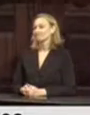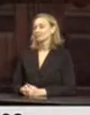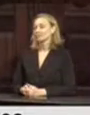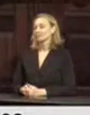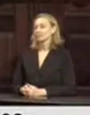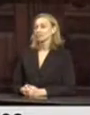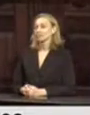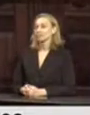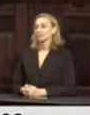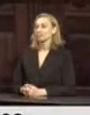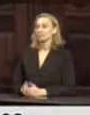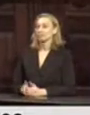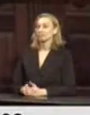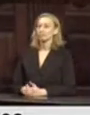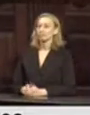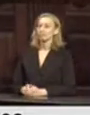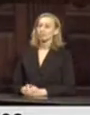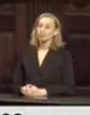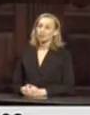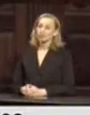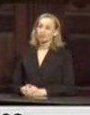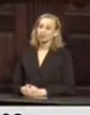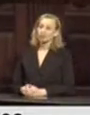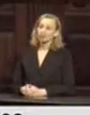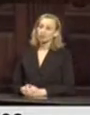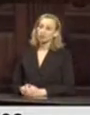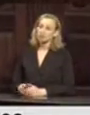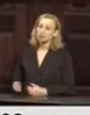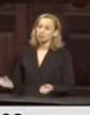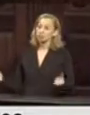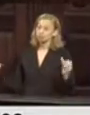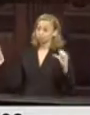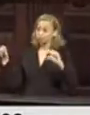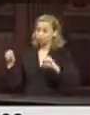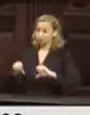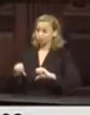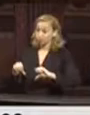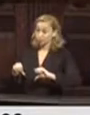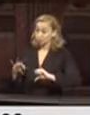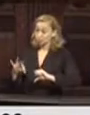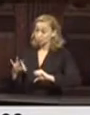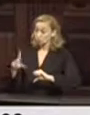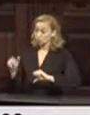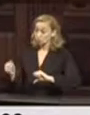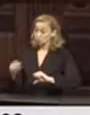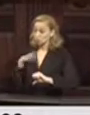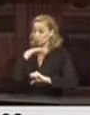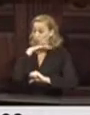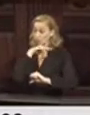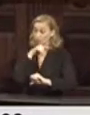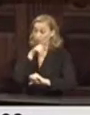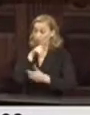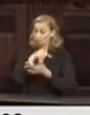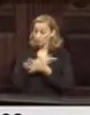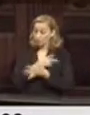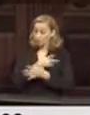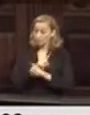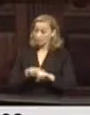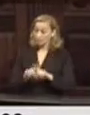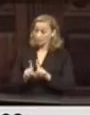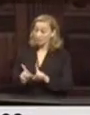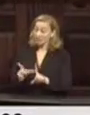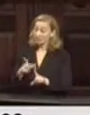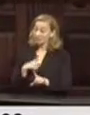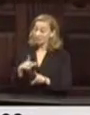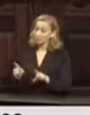estrado precário dos logradouros, pela precariedade também das habitações. Mas quem os